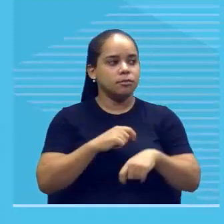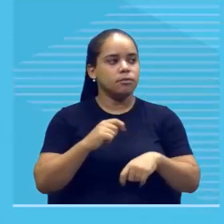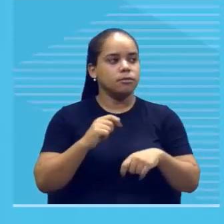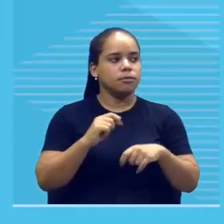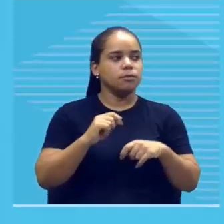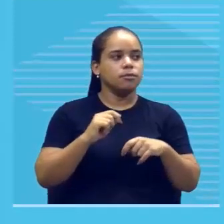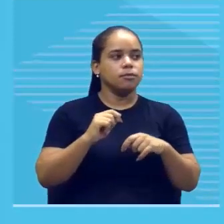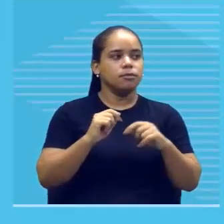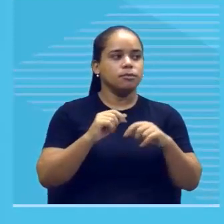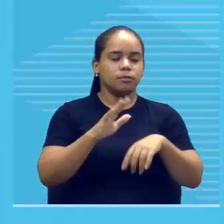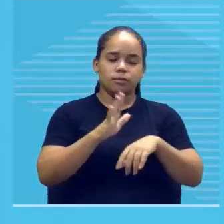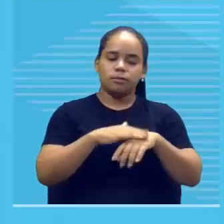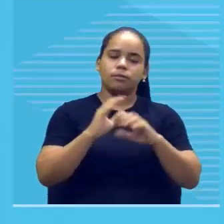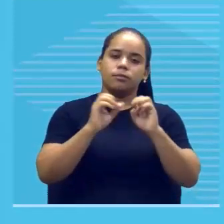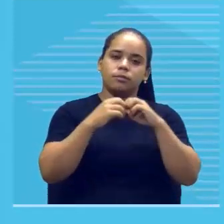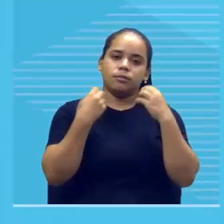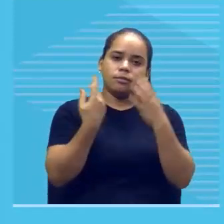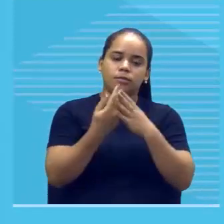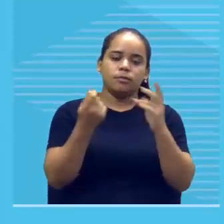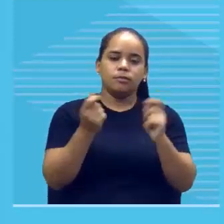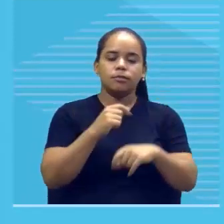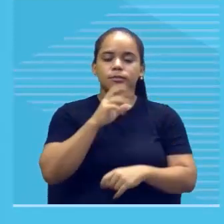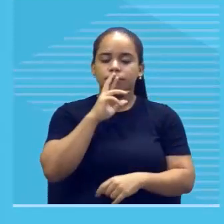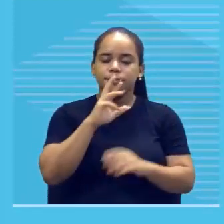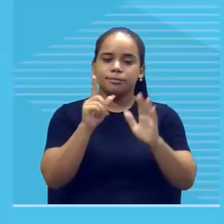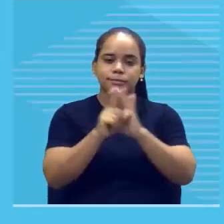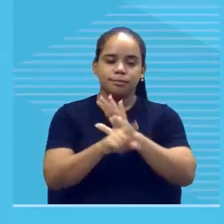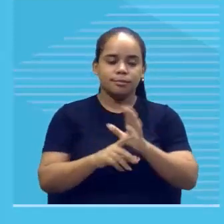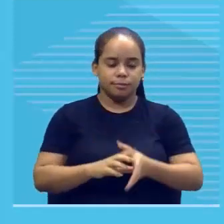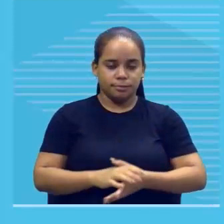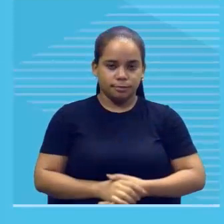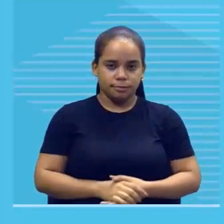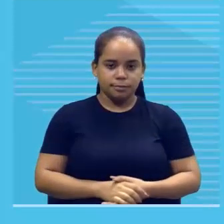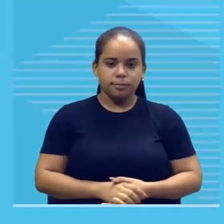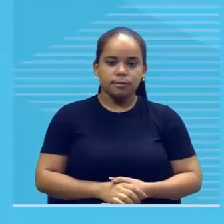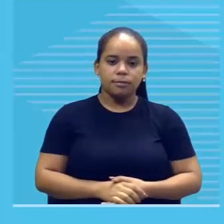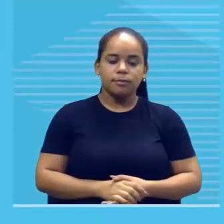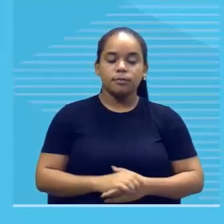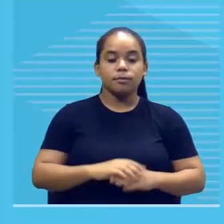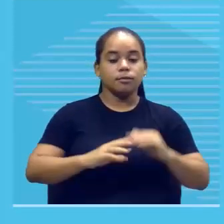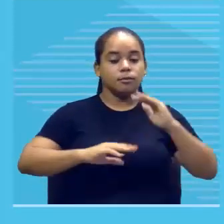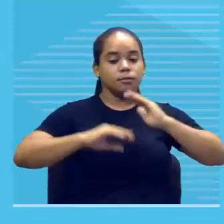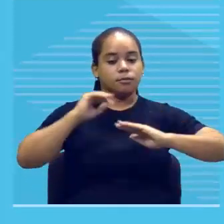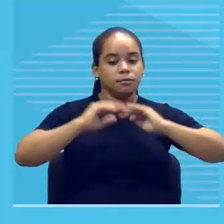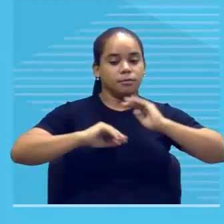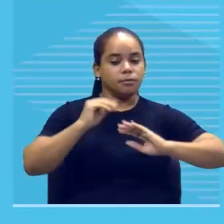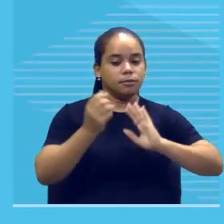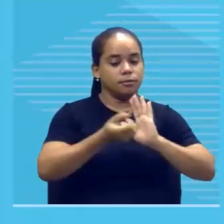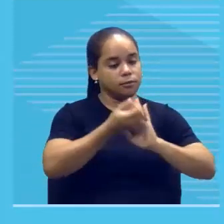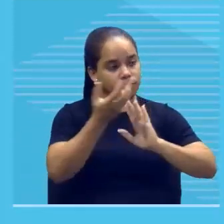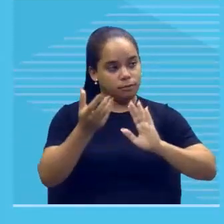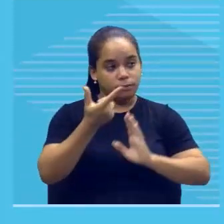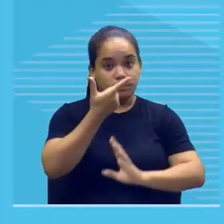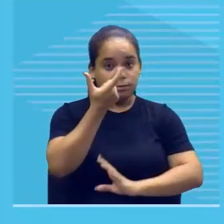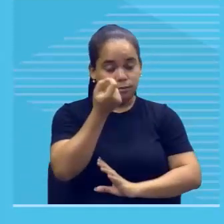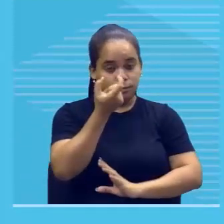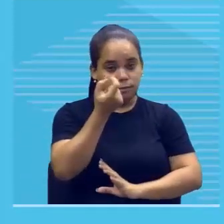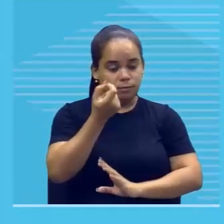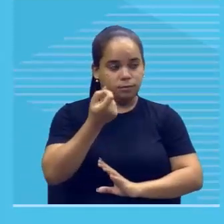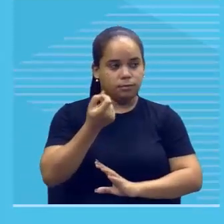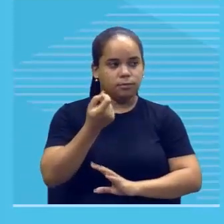um slide a mais para a gente poder responder nossa questão tá bom é Operários são quantos Operários 20